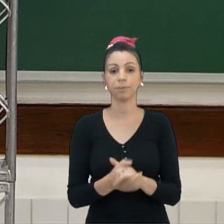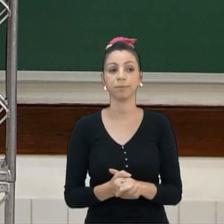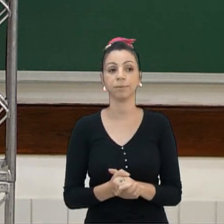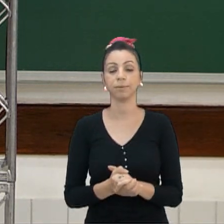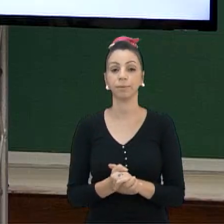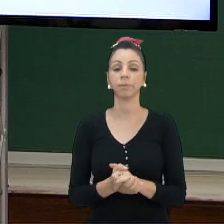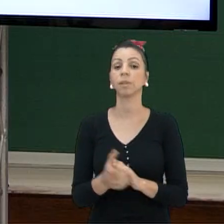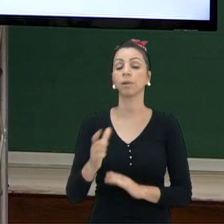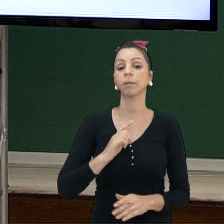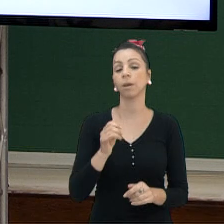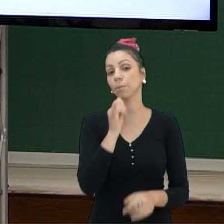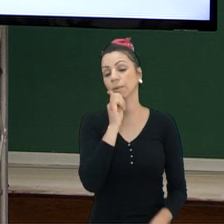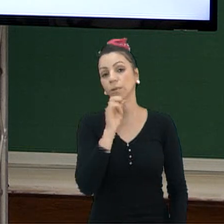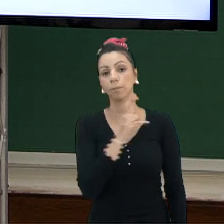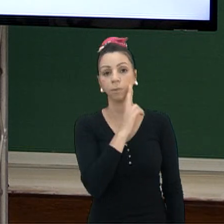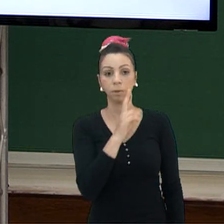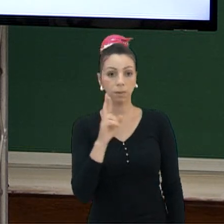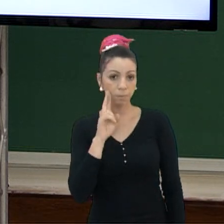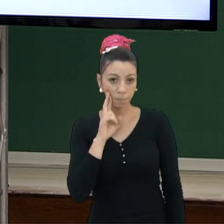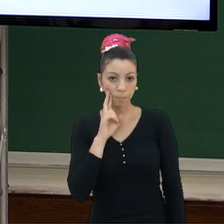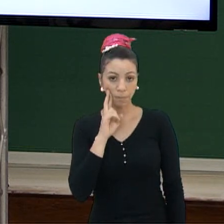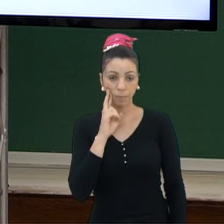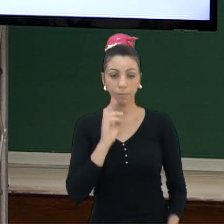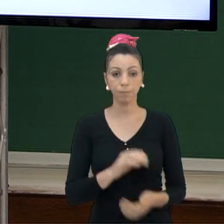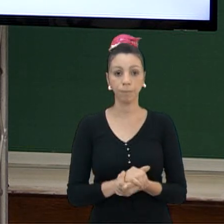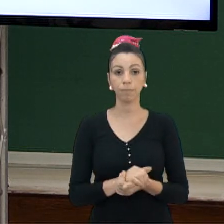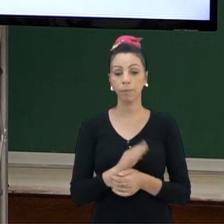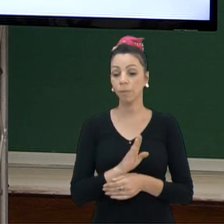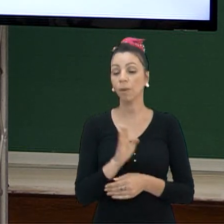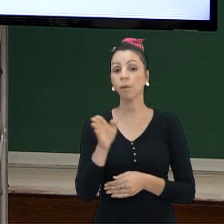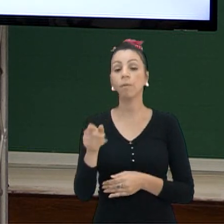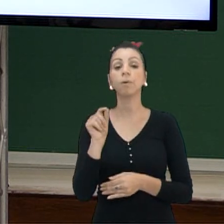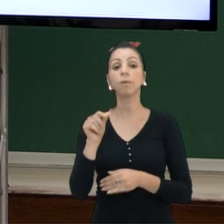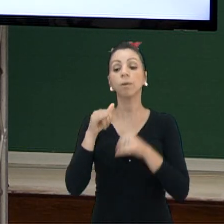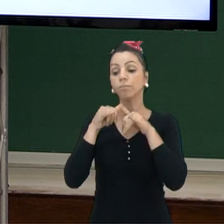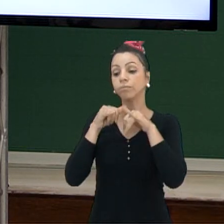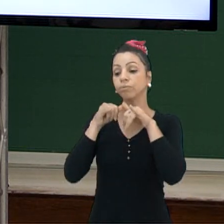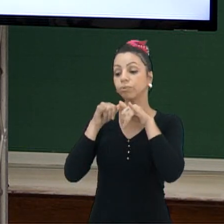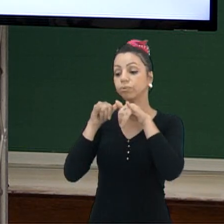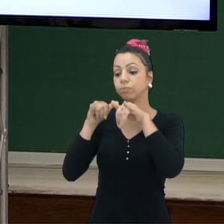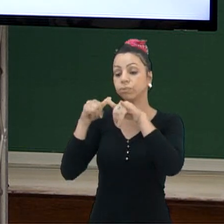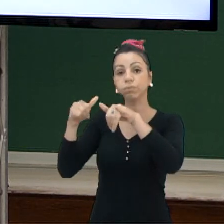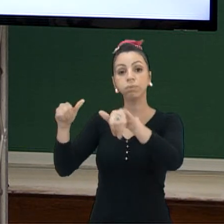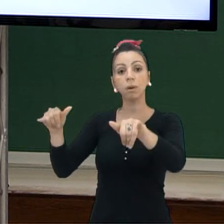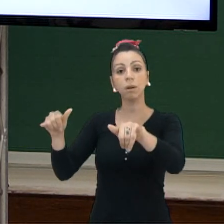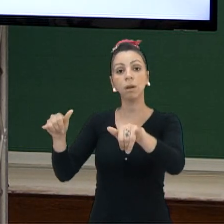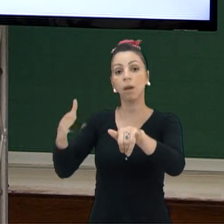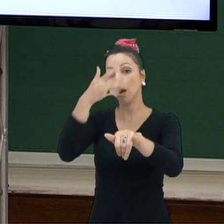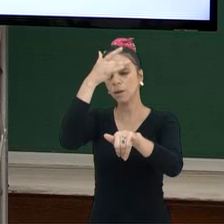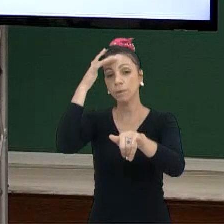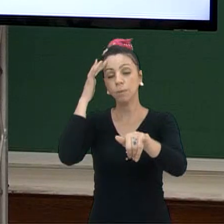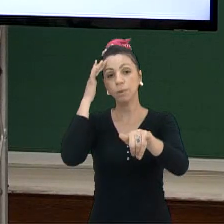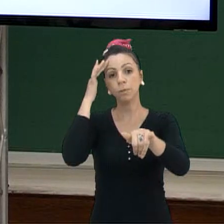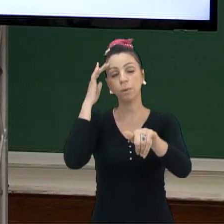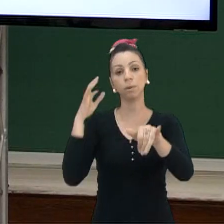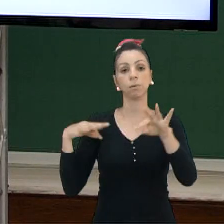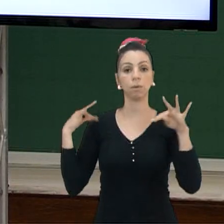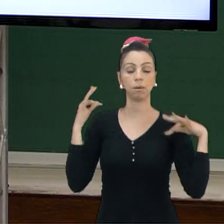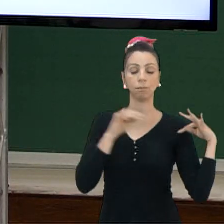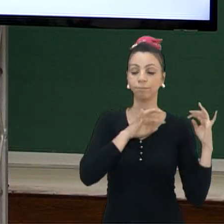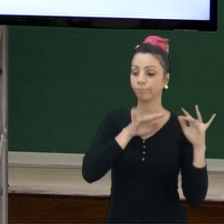um restaurante, vou anunciar neste folheto para que esses turistas